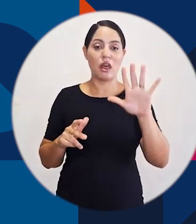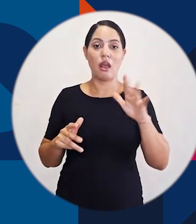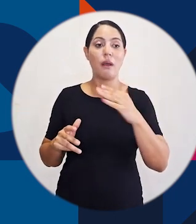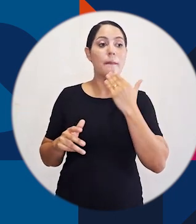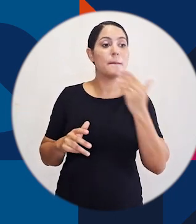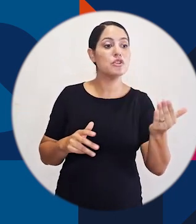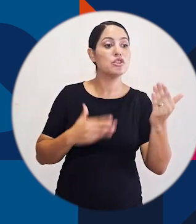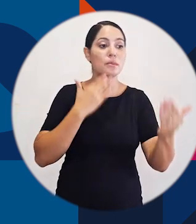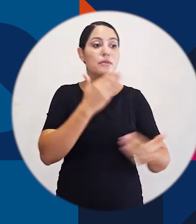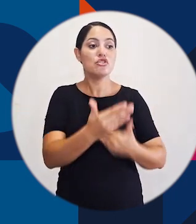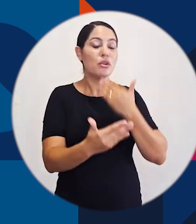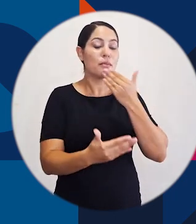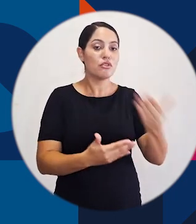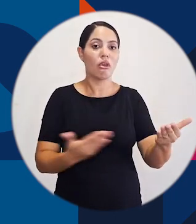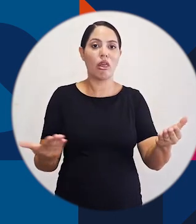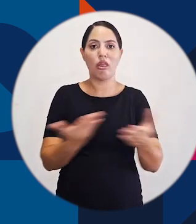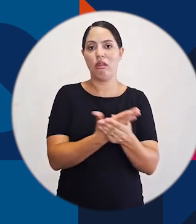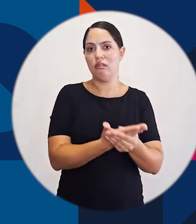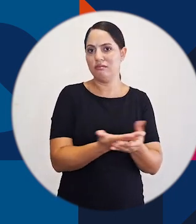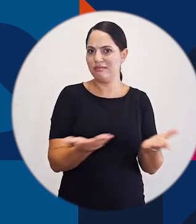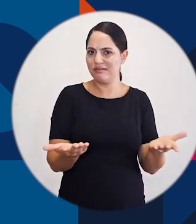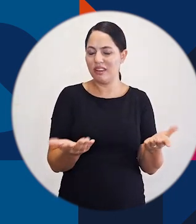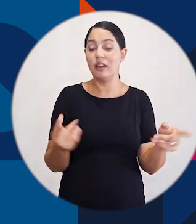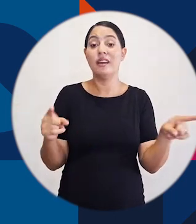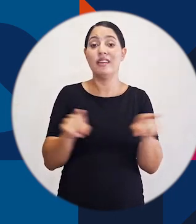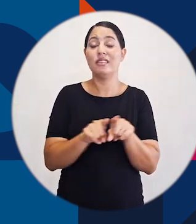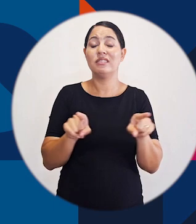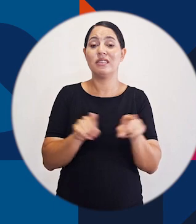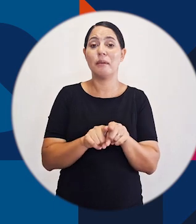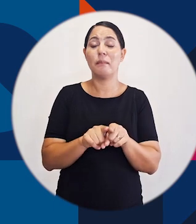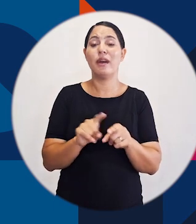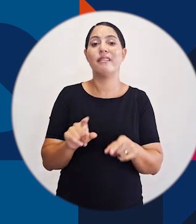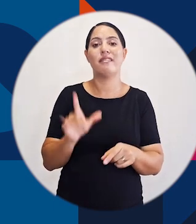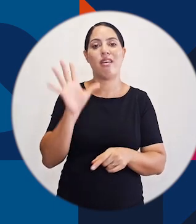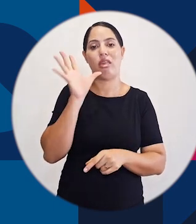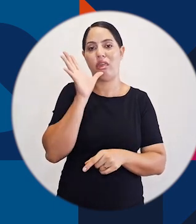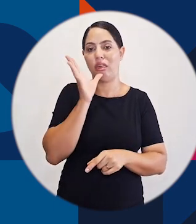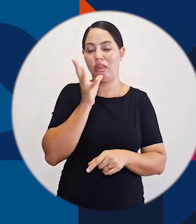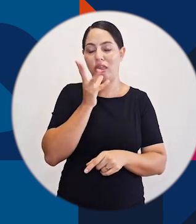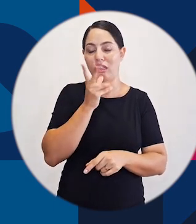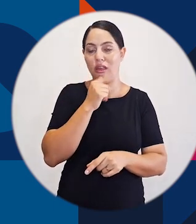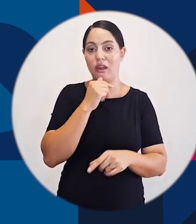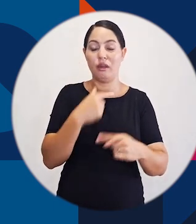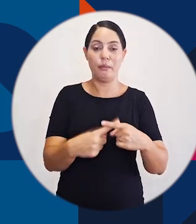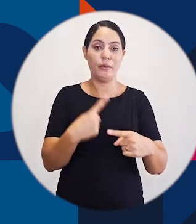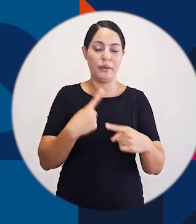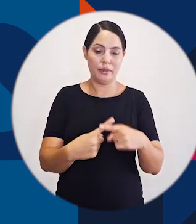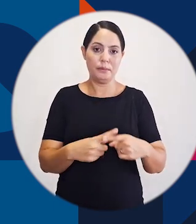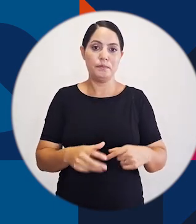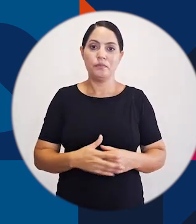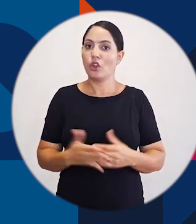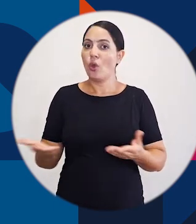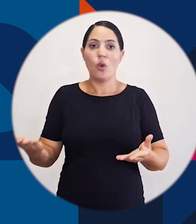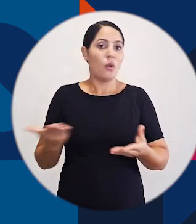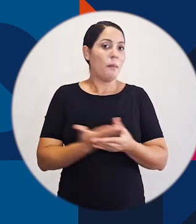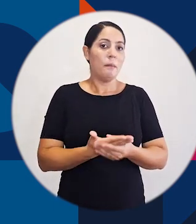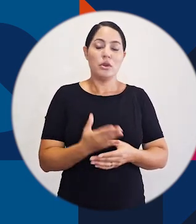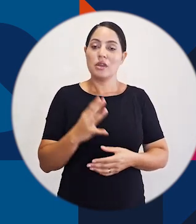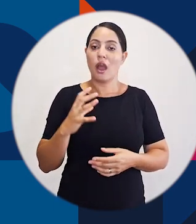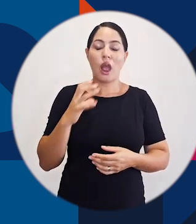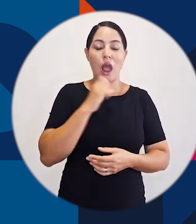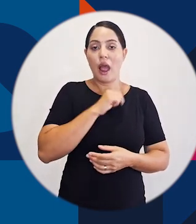forma genérica para o ajuizamento de algumas ações, e também traz morosidade, porque ao invés do